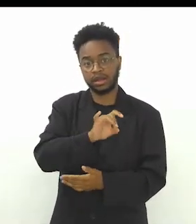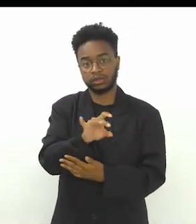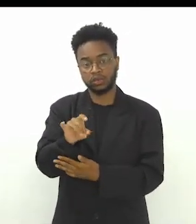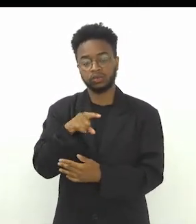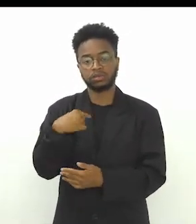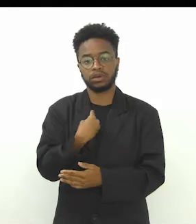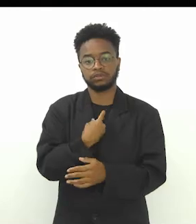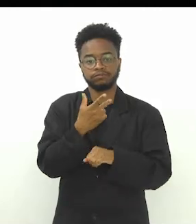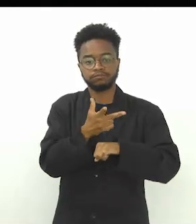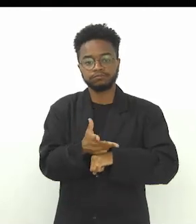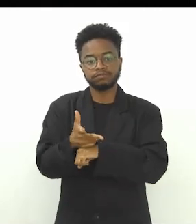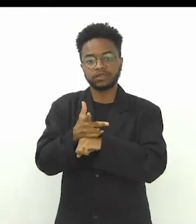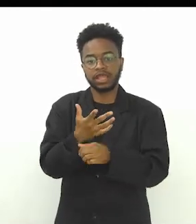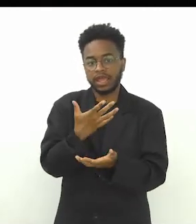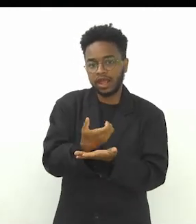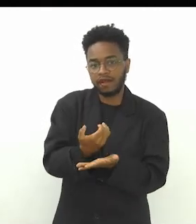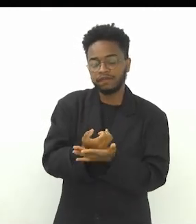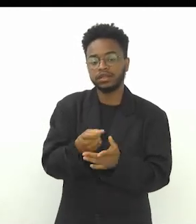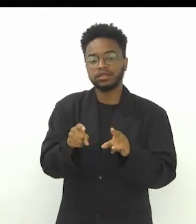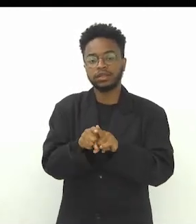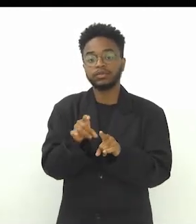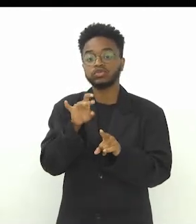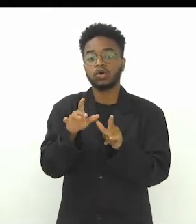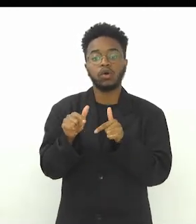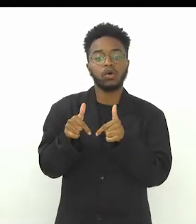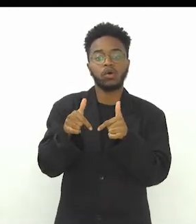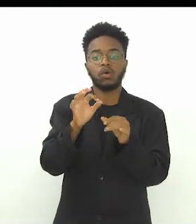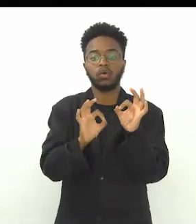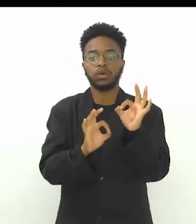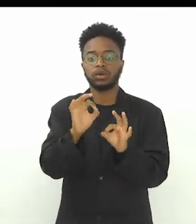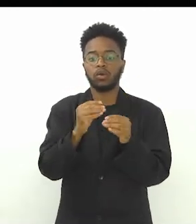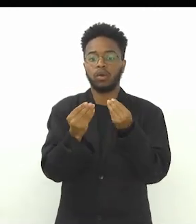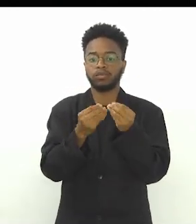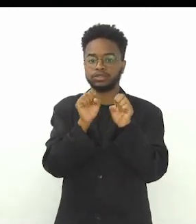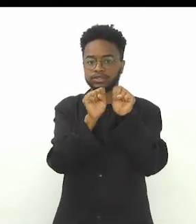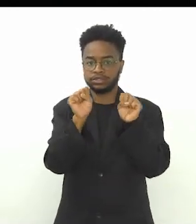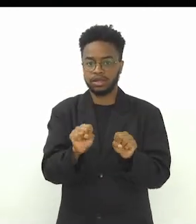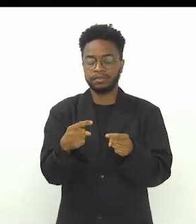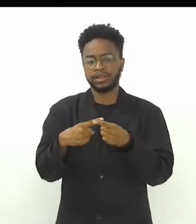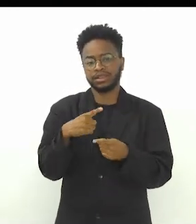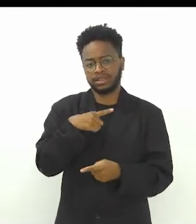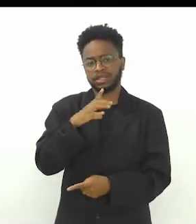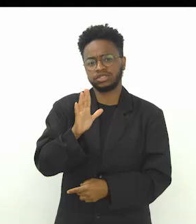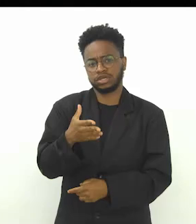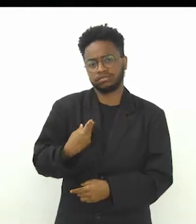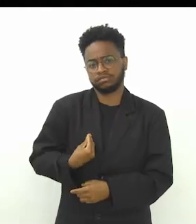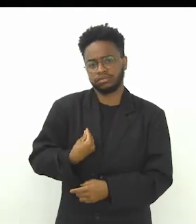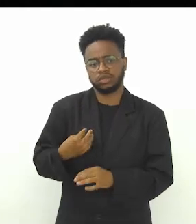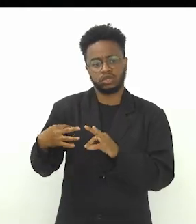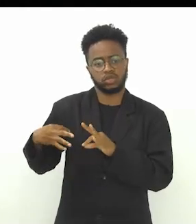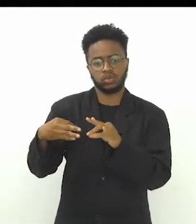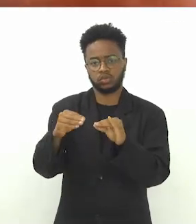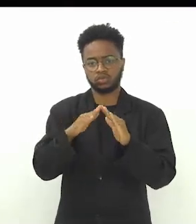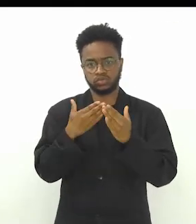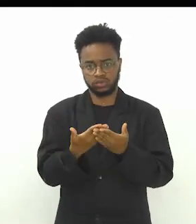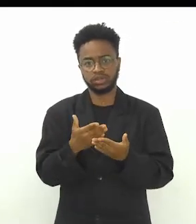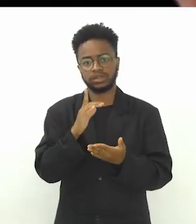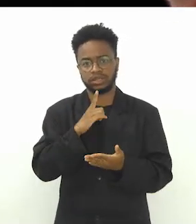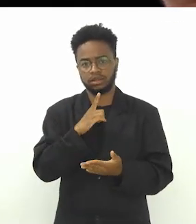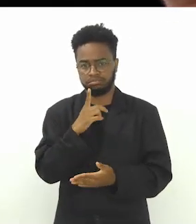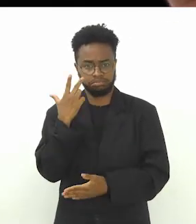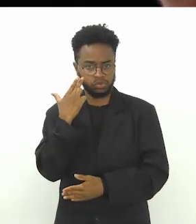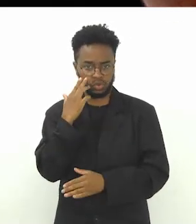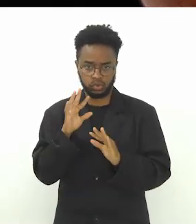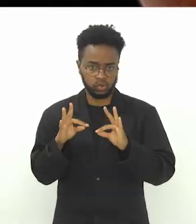tudo gravado e a gente faz só a operação desse sistema, mas ela já existe para todas as escolas. Ela é comum a todas as